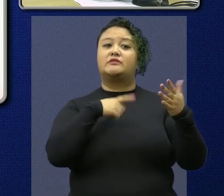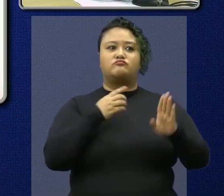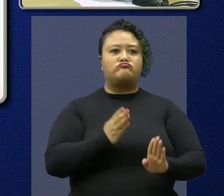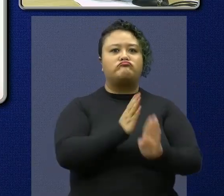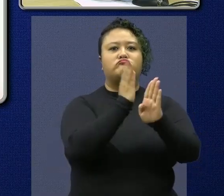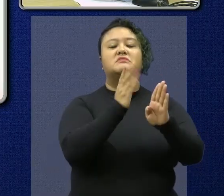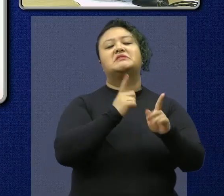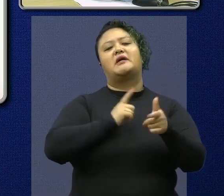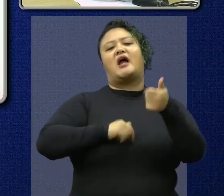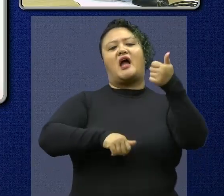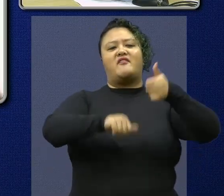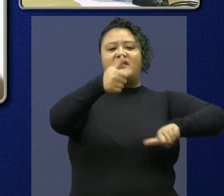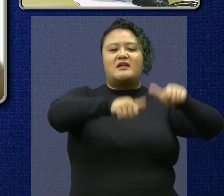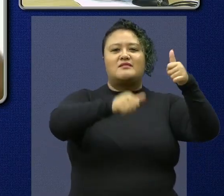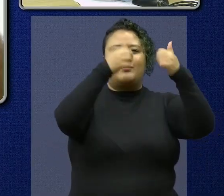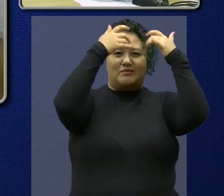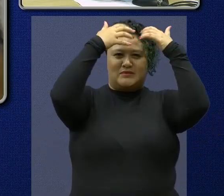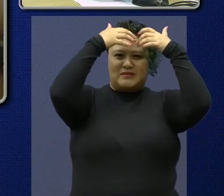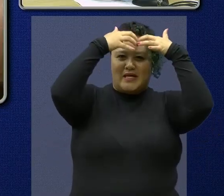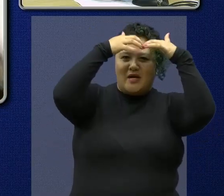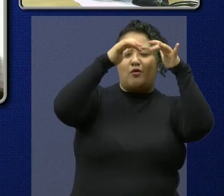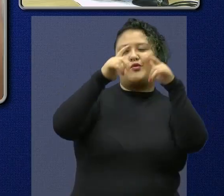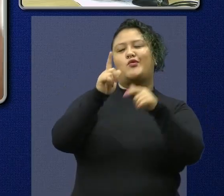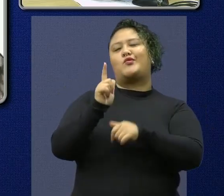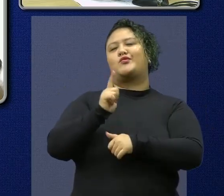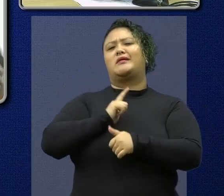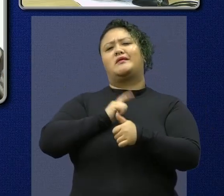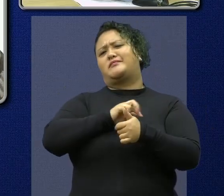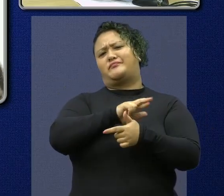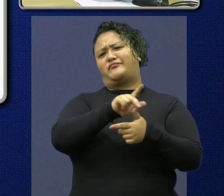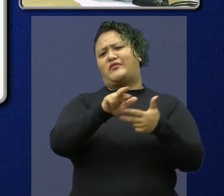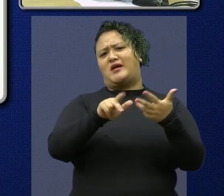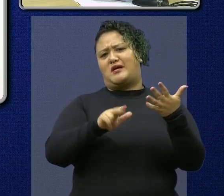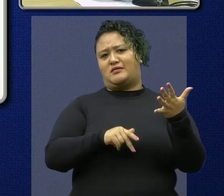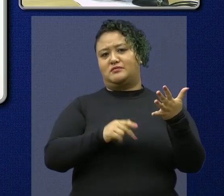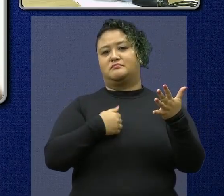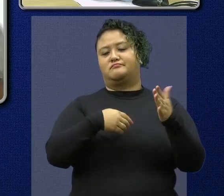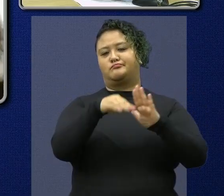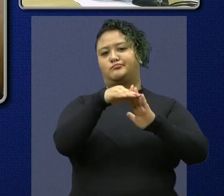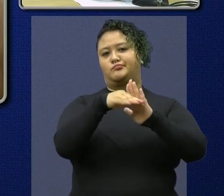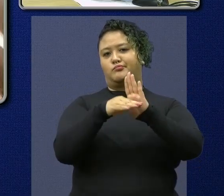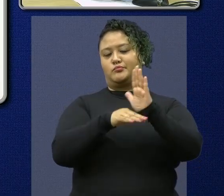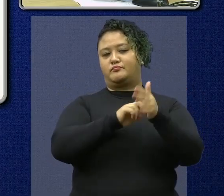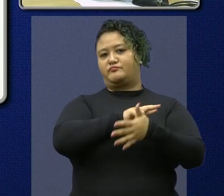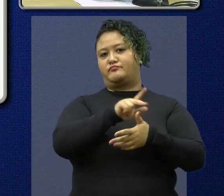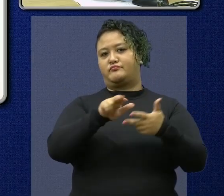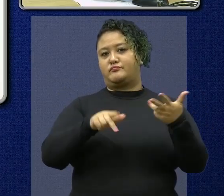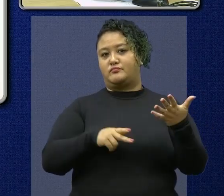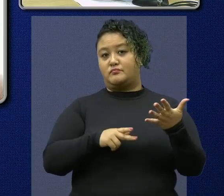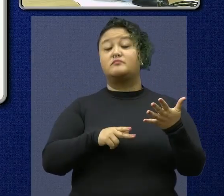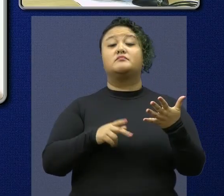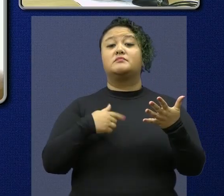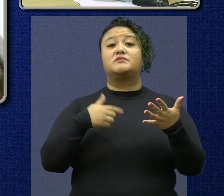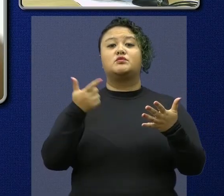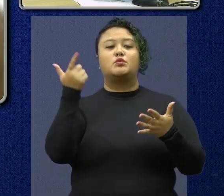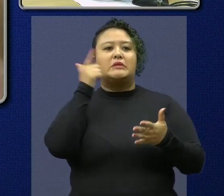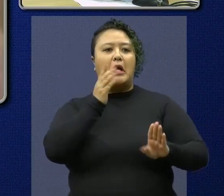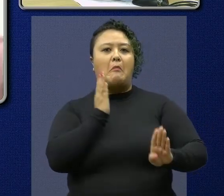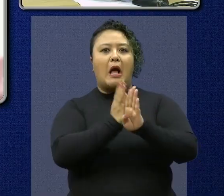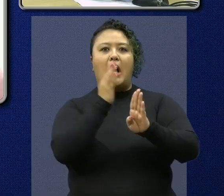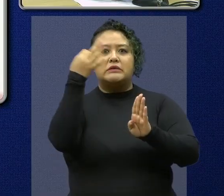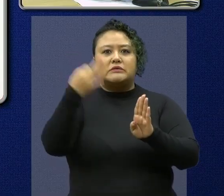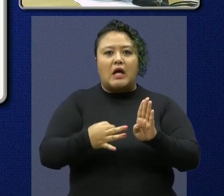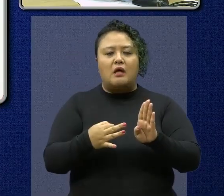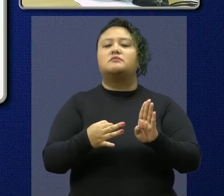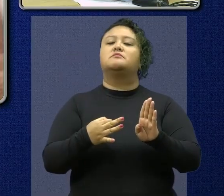uma avaliação neura, ela passa enfim, por vários protocolos, confirmado o diagnóstico dela, né, e